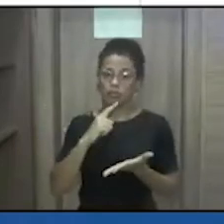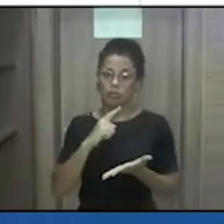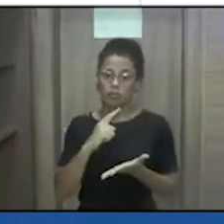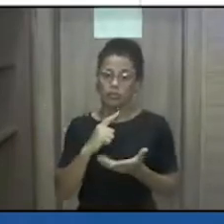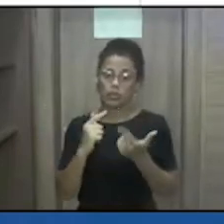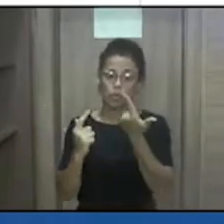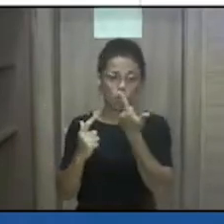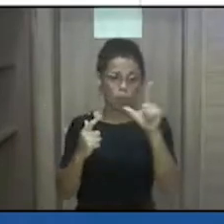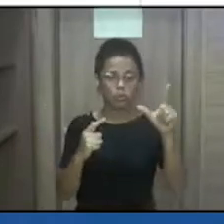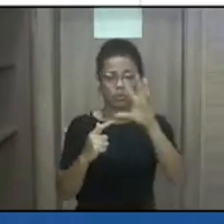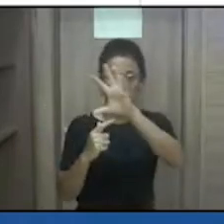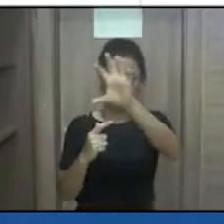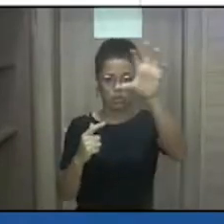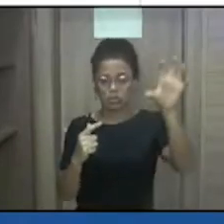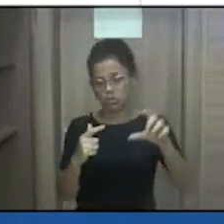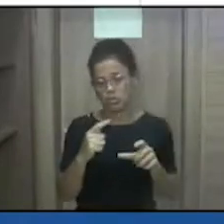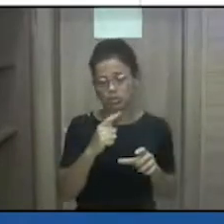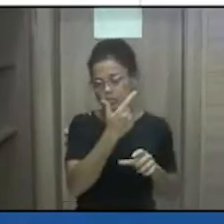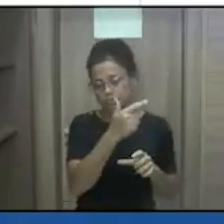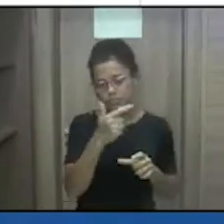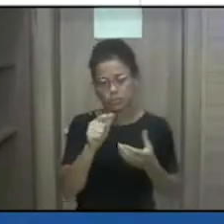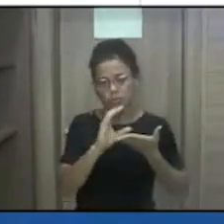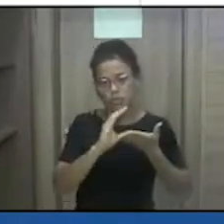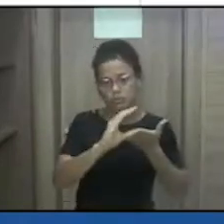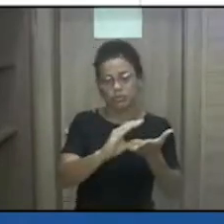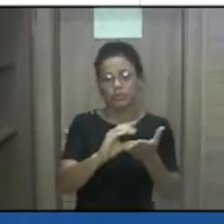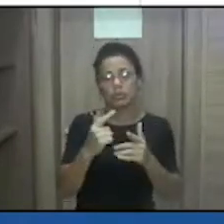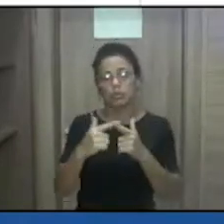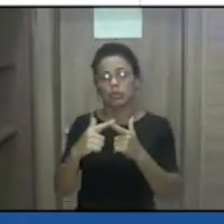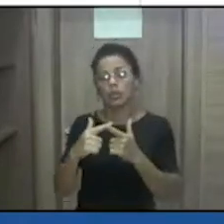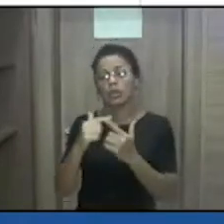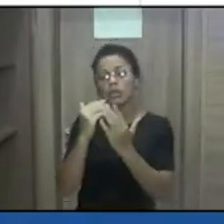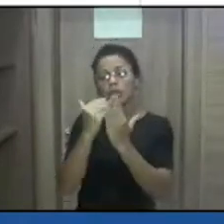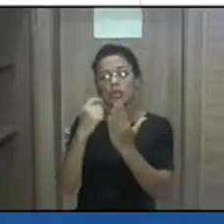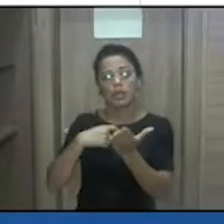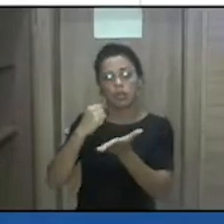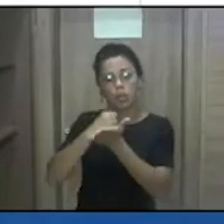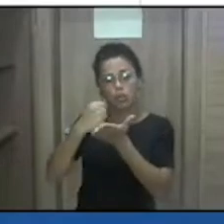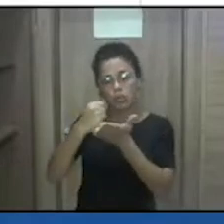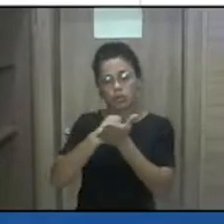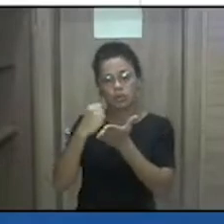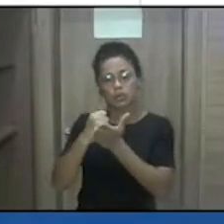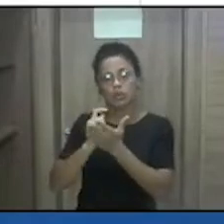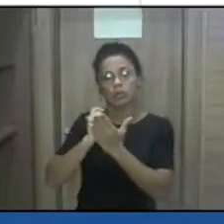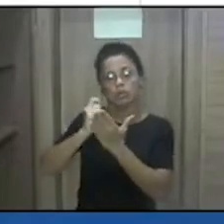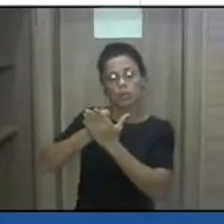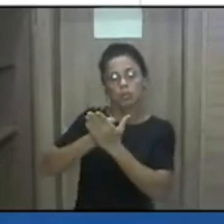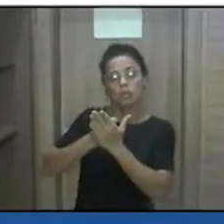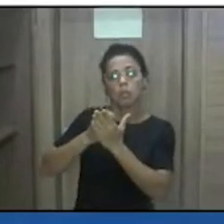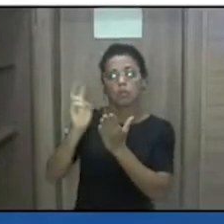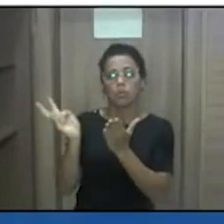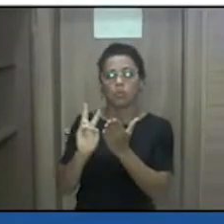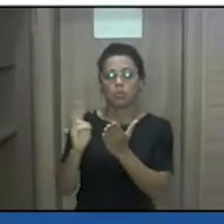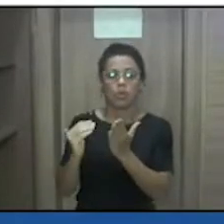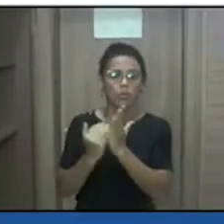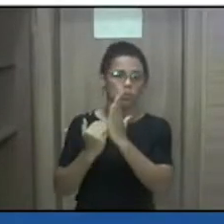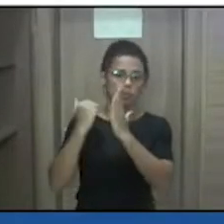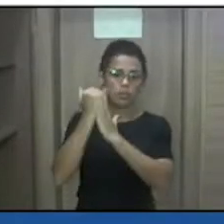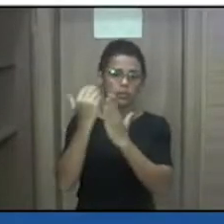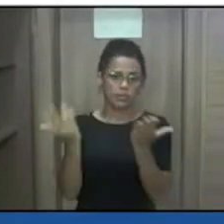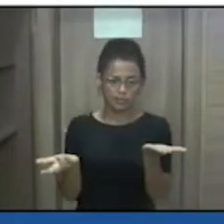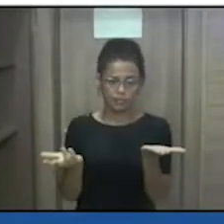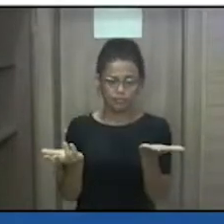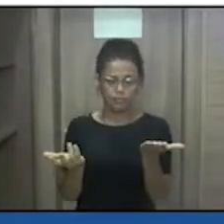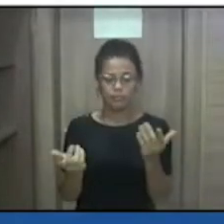aí de outras regiões como a Nordeste, que tem uma contratação com valores maiores dessa prótese, e do Sudeste. Então,